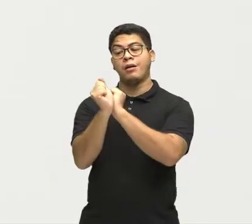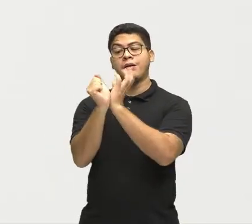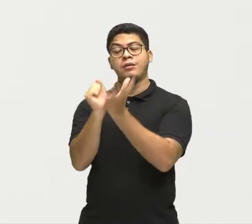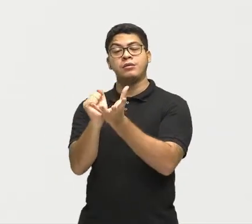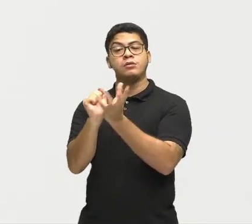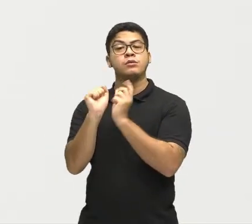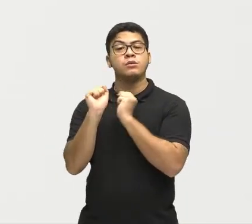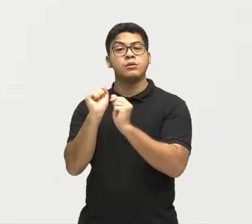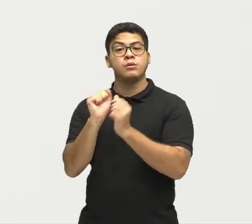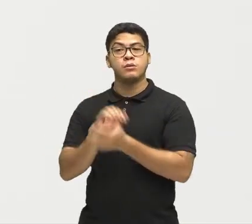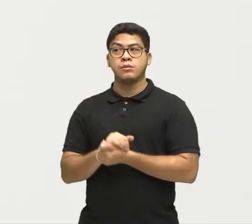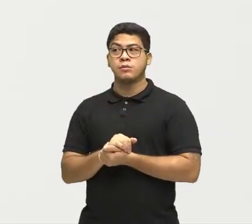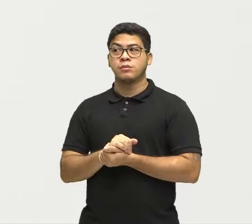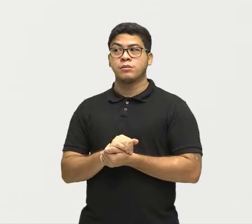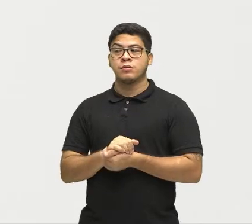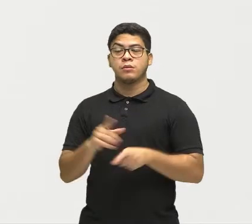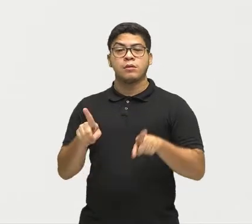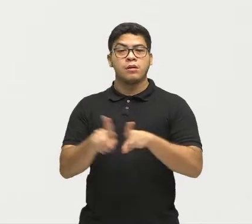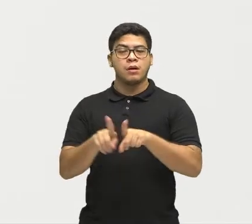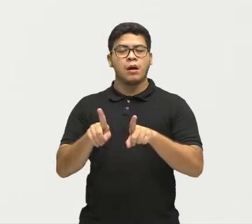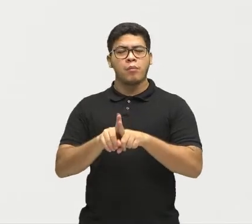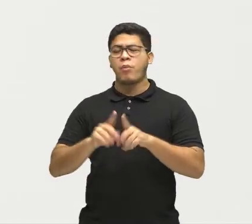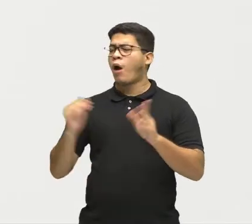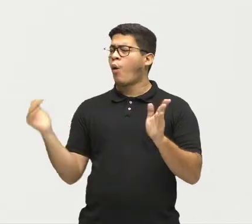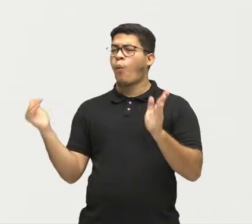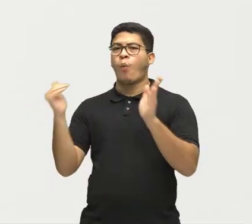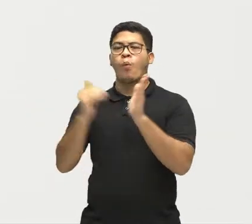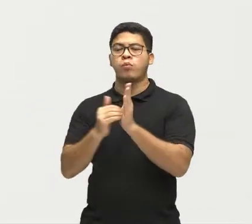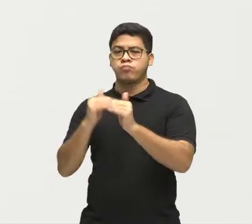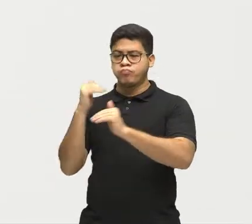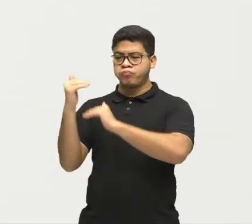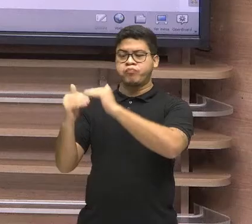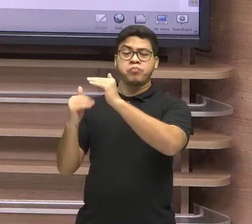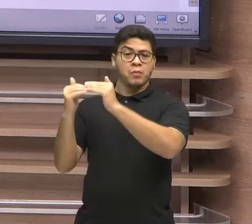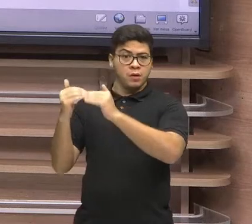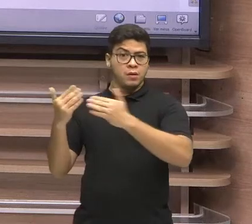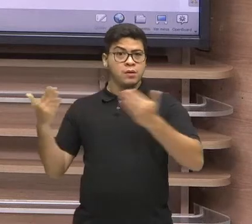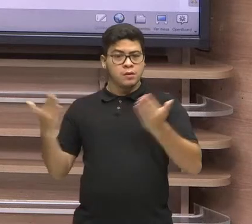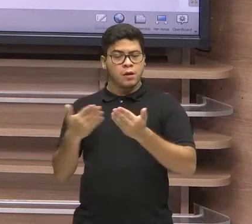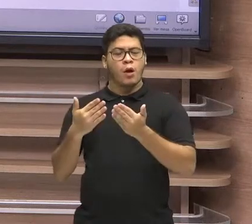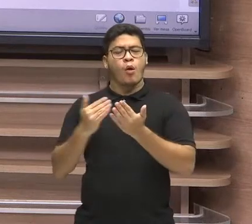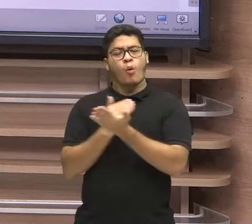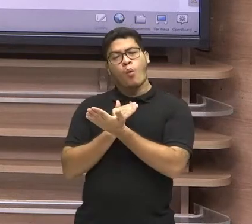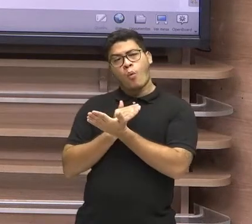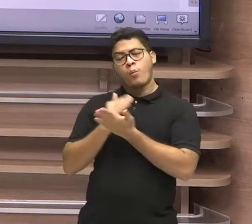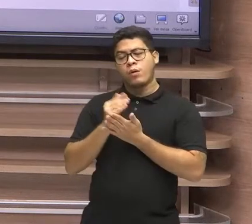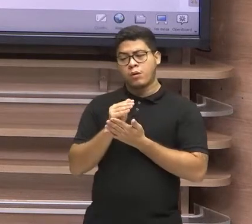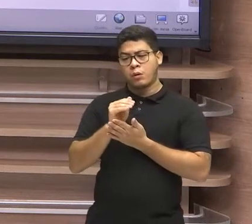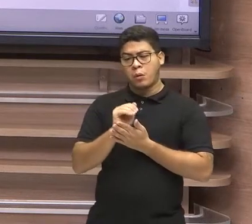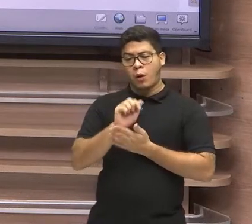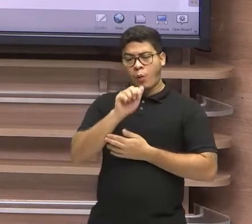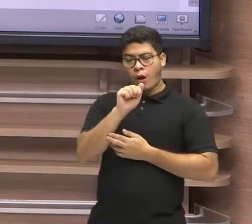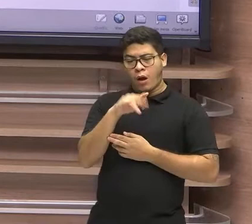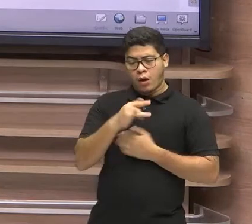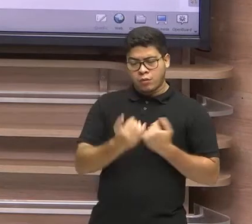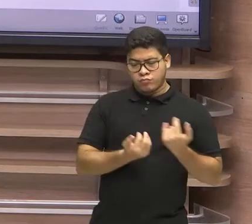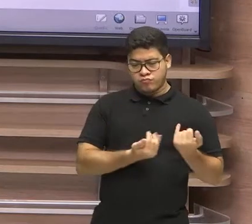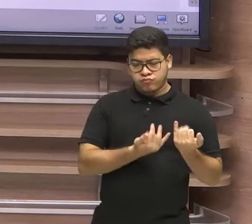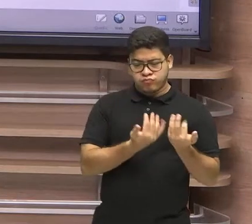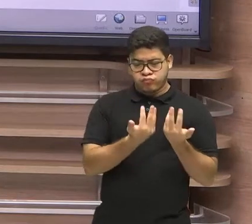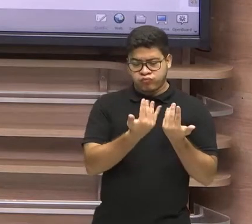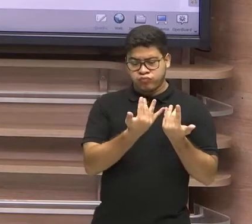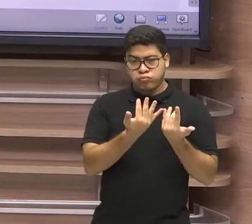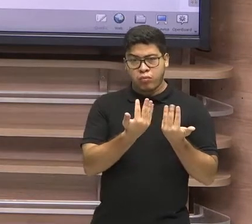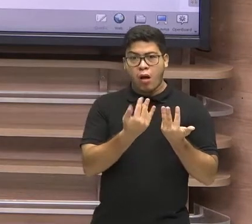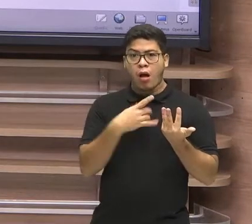são as últimas plantas de evolução deste ciclo. Então, a gente começou lá com as algas, aí vem as briófitas, as